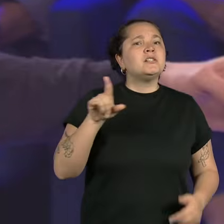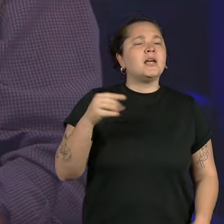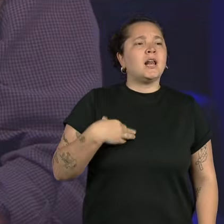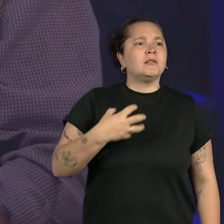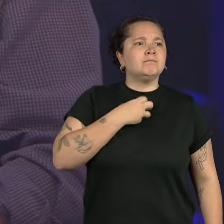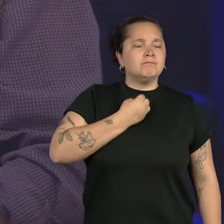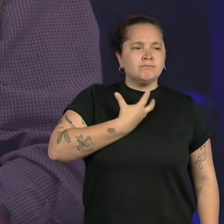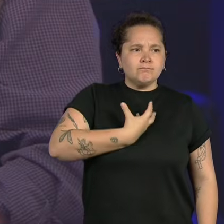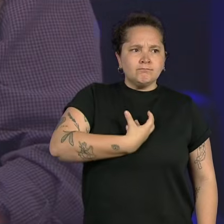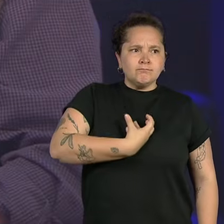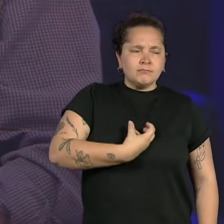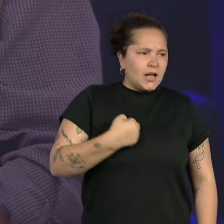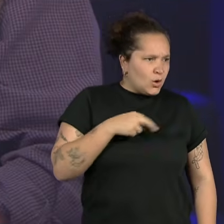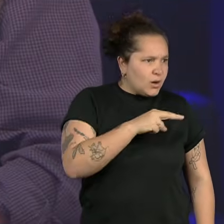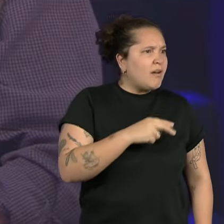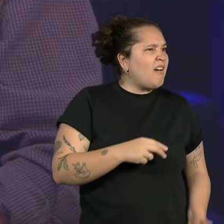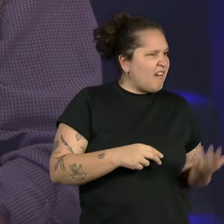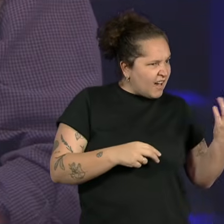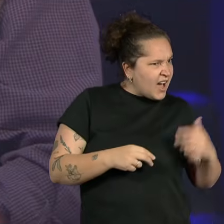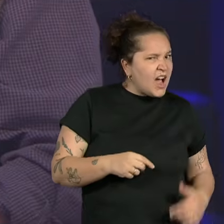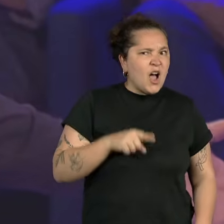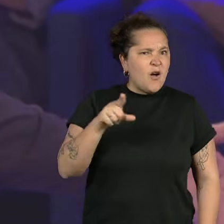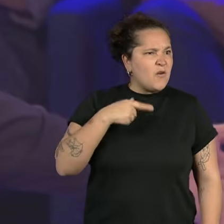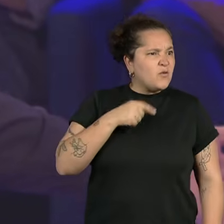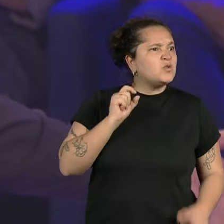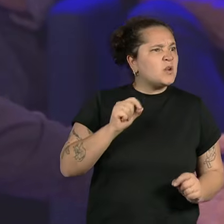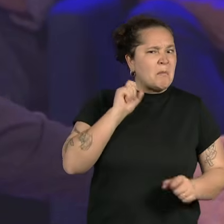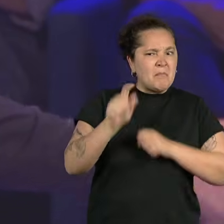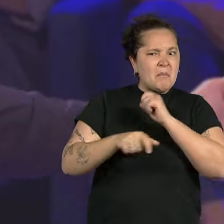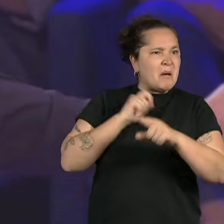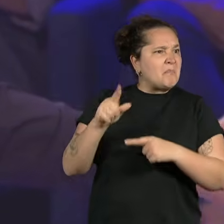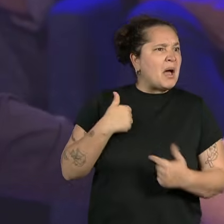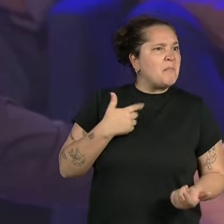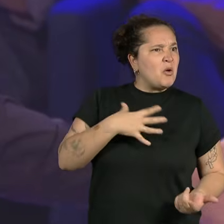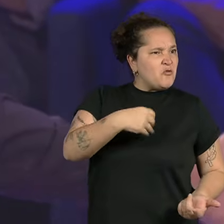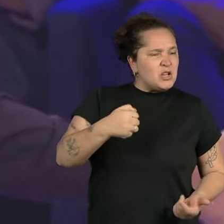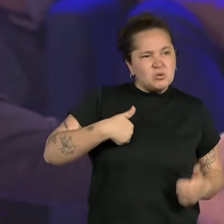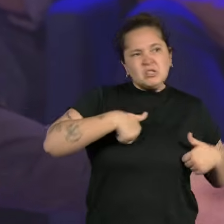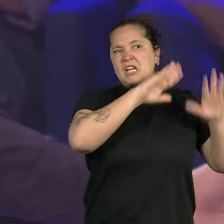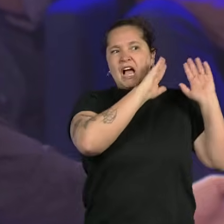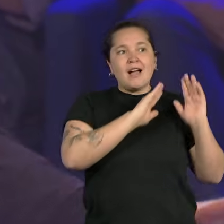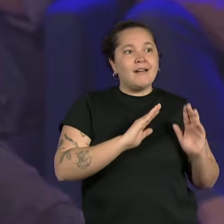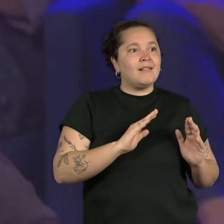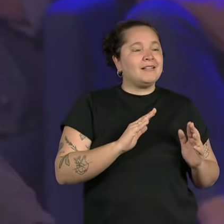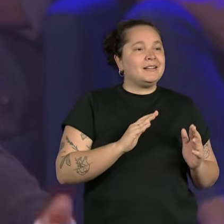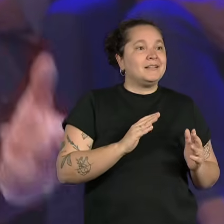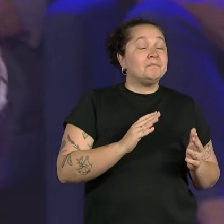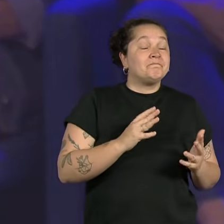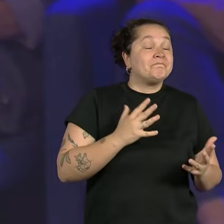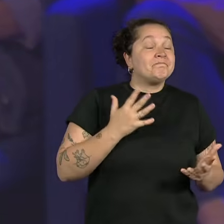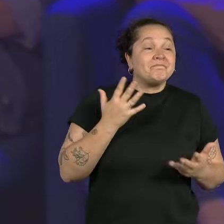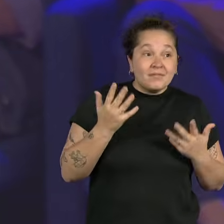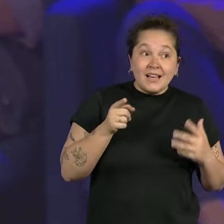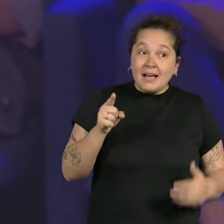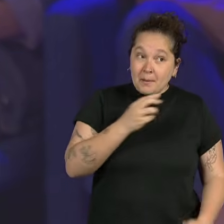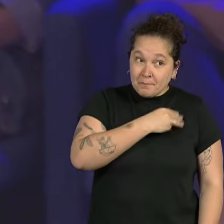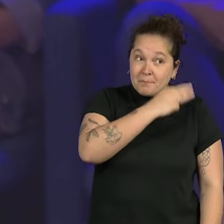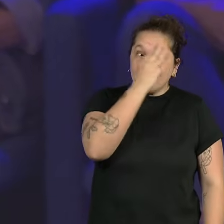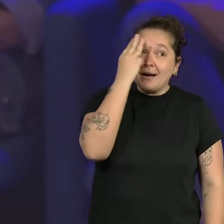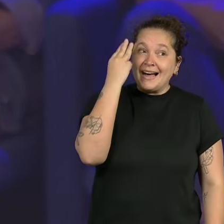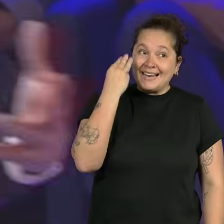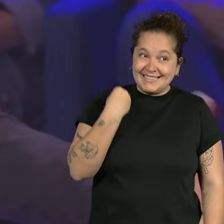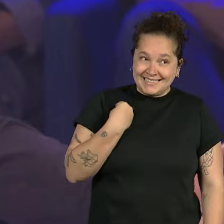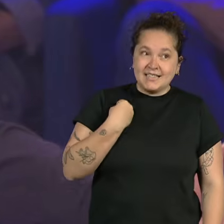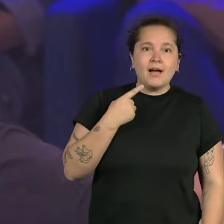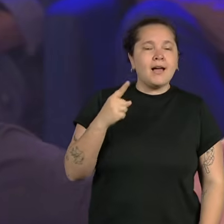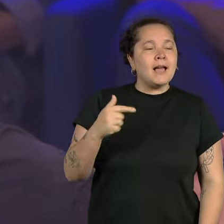olhar para o Pedro e falou assim, ué, você negou meu filho 3 vezes, está fazendo o que aqui? Sai daqui, né? Então, a compreensão de Maria do medo de Pedro